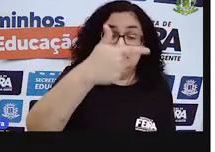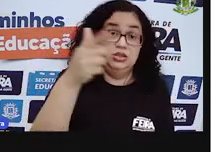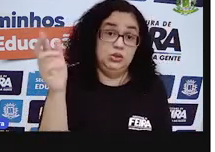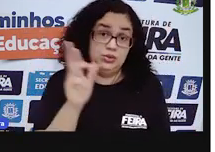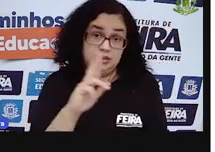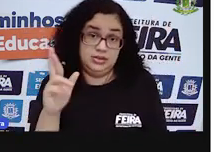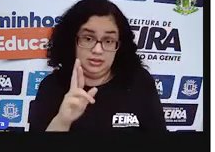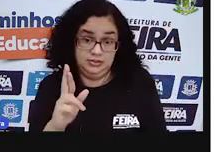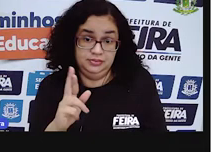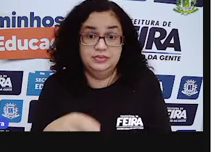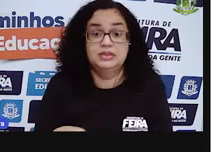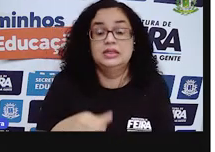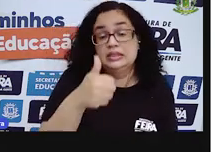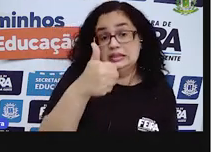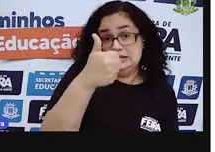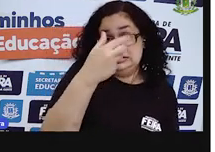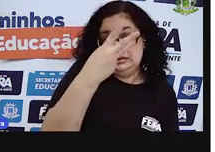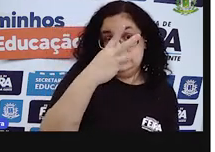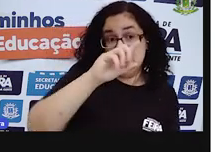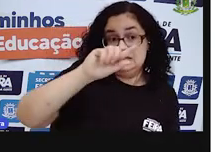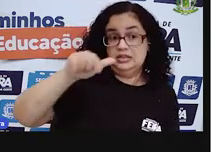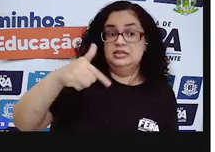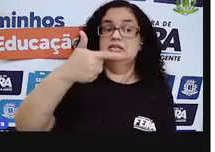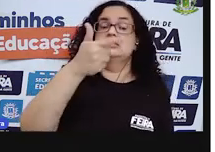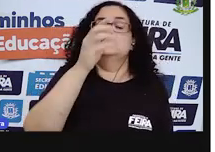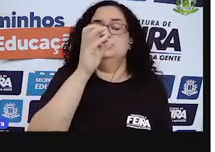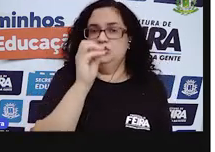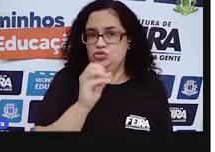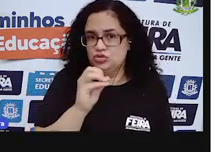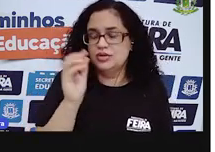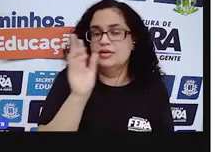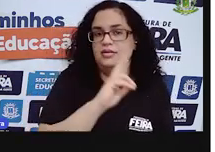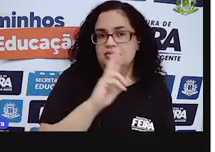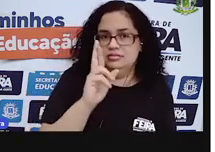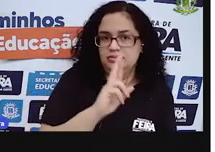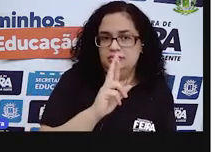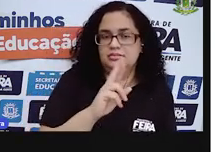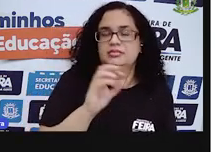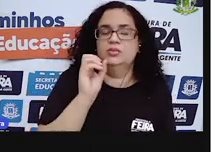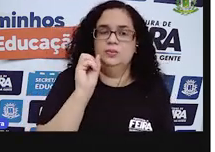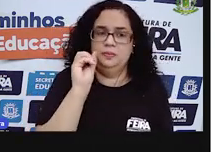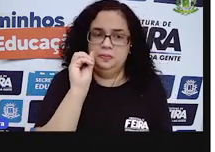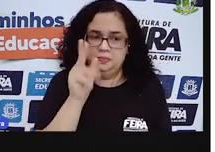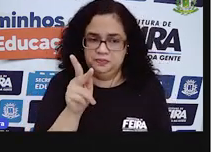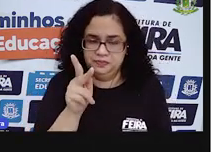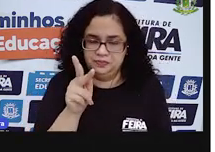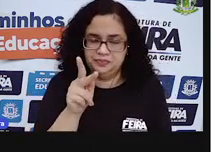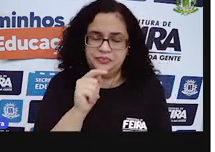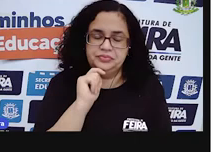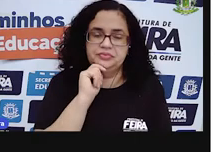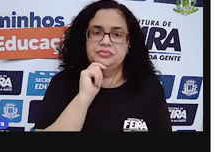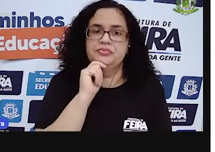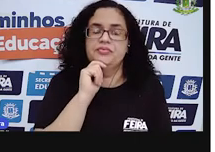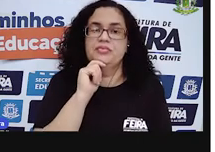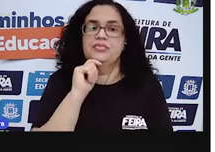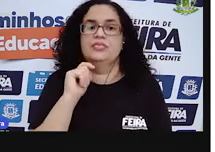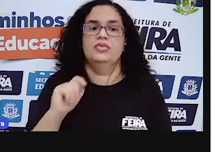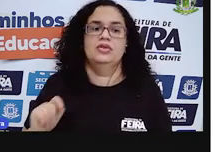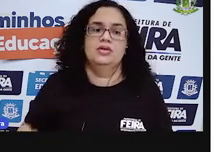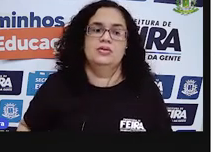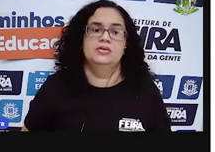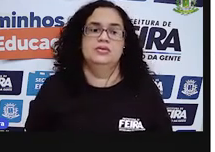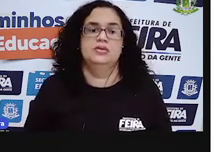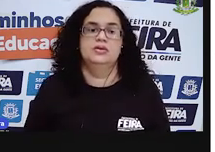132 é treze reais e 20 exatamente isso que eu tô lhe dizendo tá é